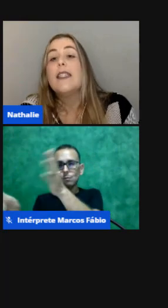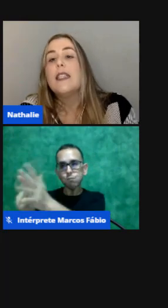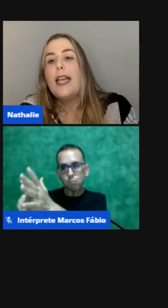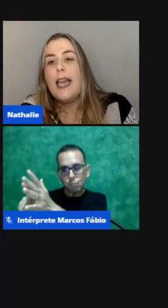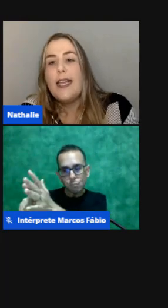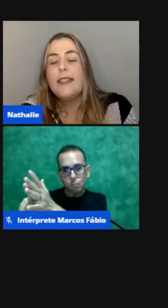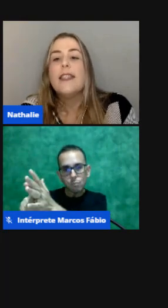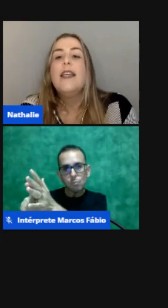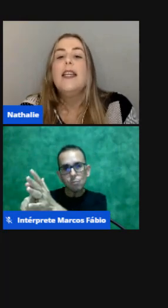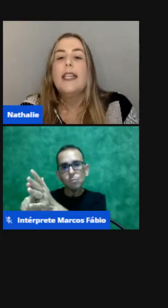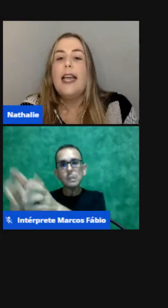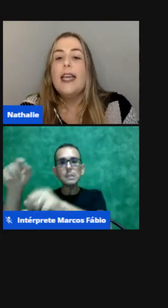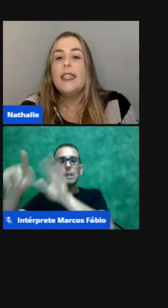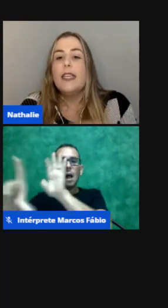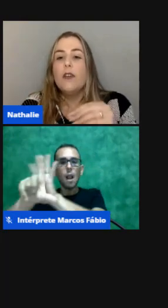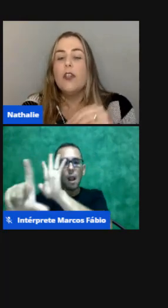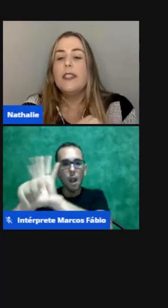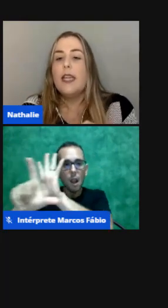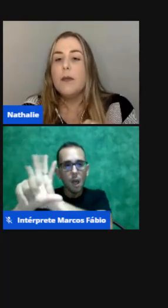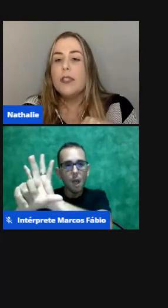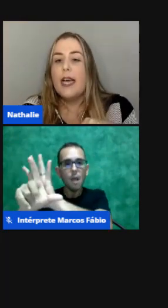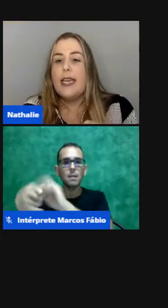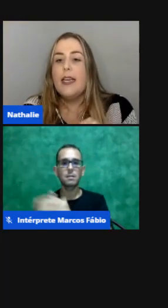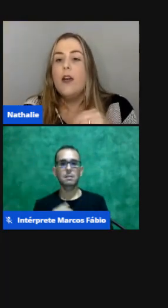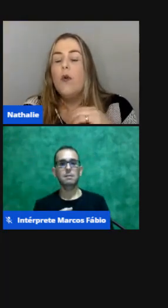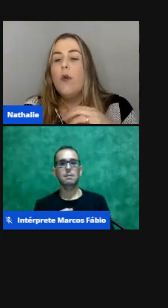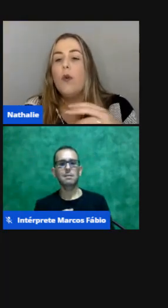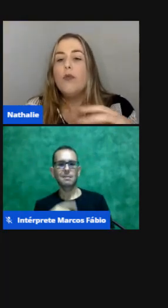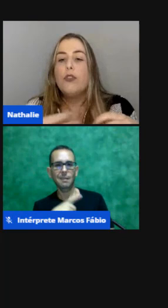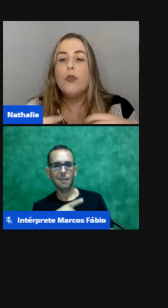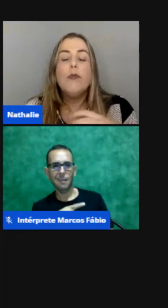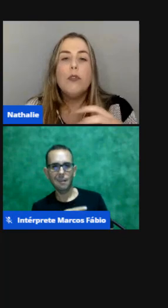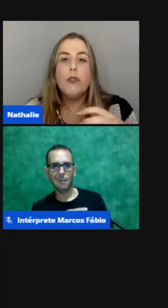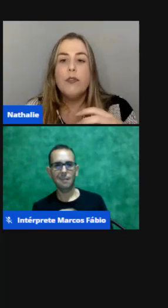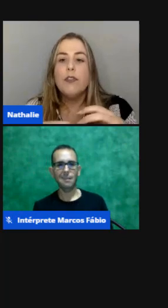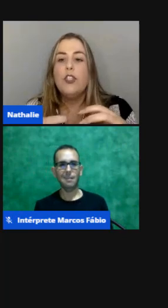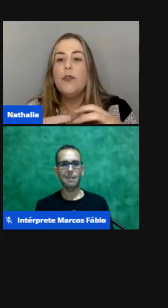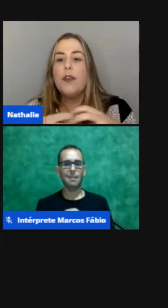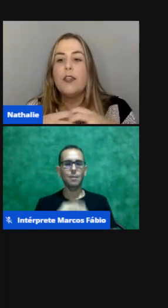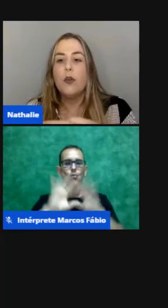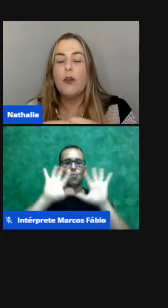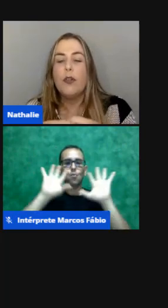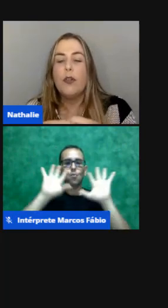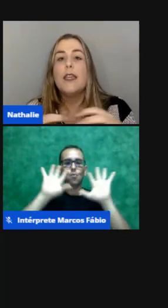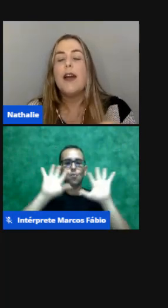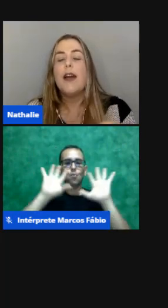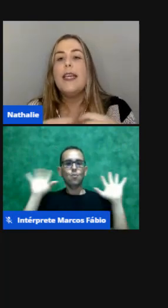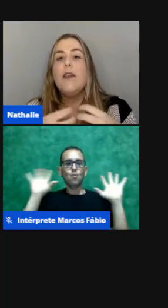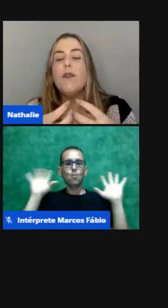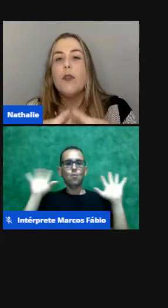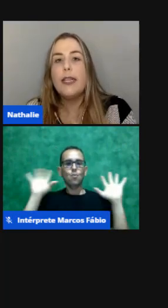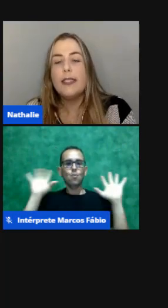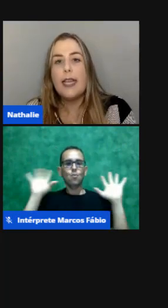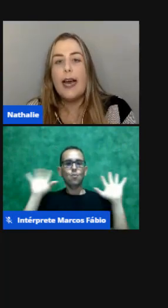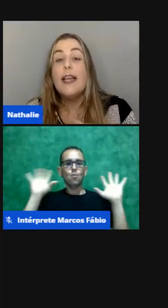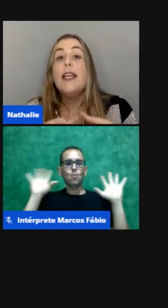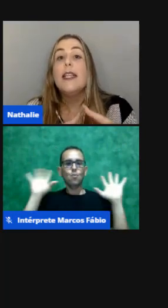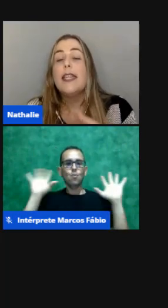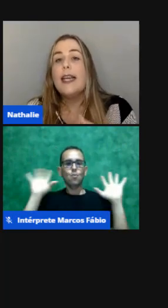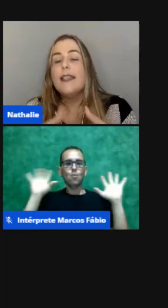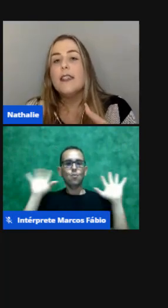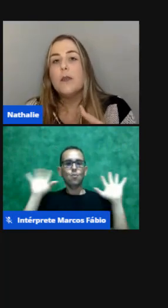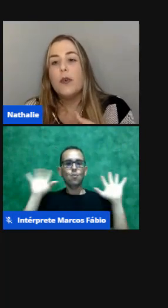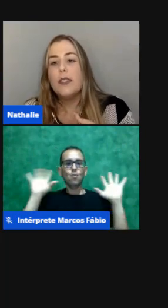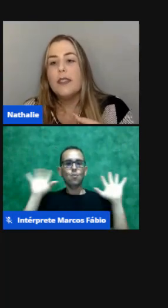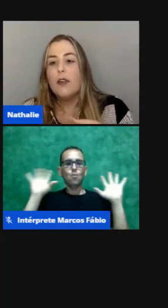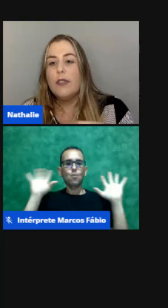Curricular, das leis, Então, nós temos aí um conjunto de fatores que vai influenciar